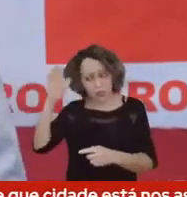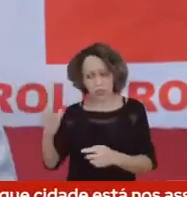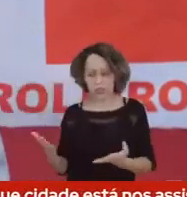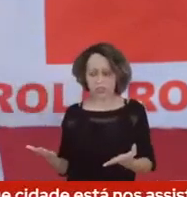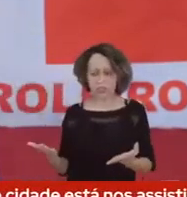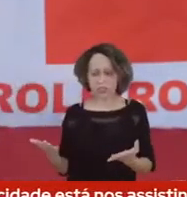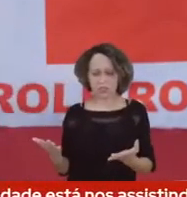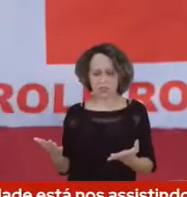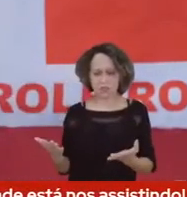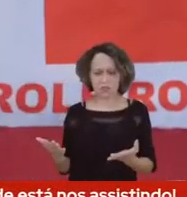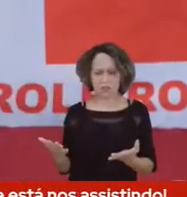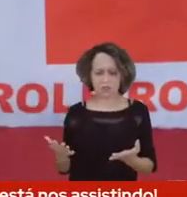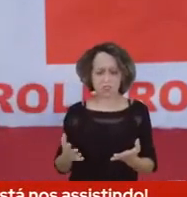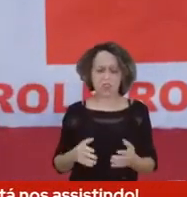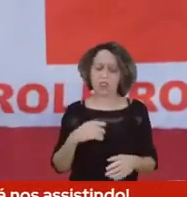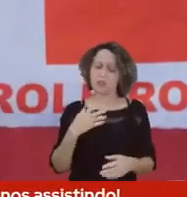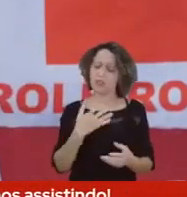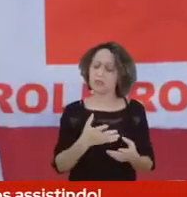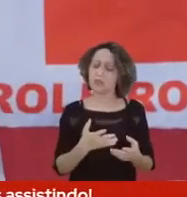Destruir a indústria naval.